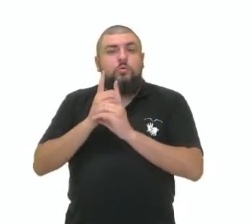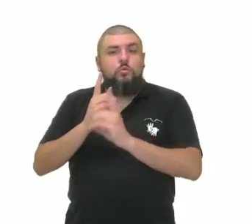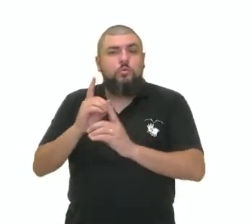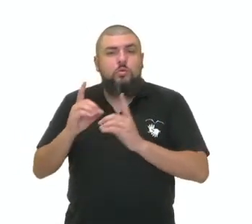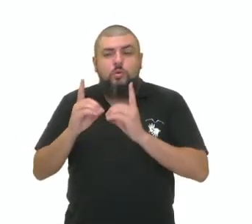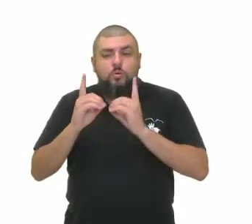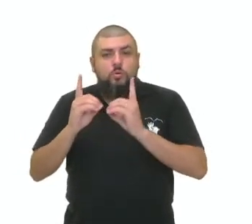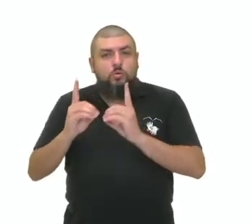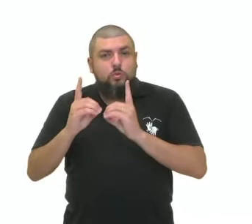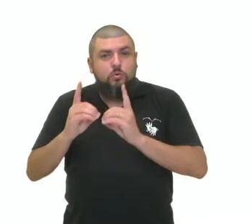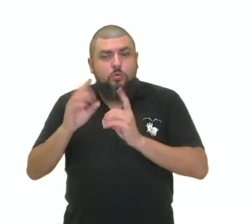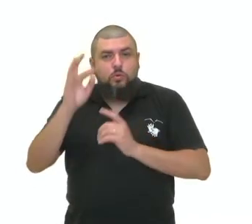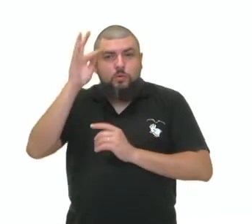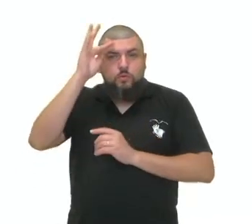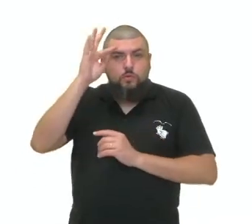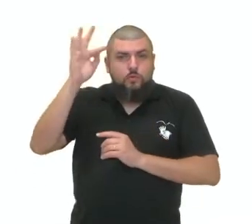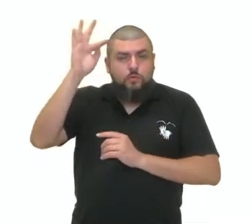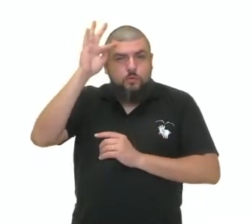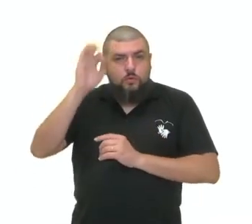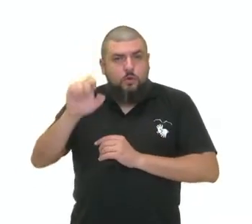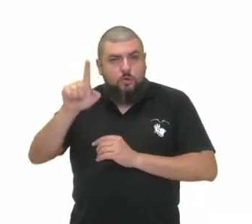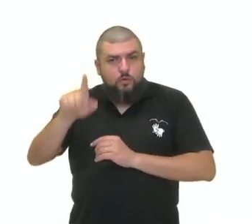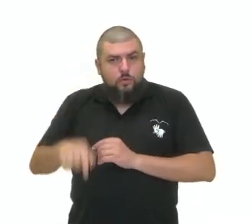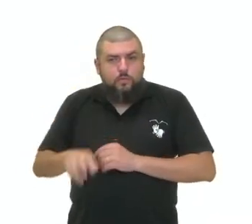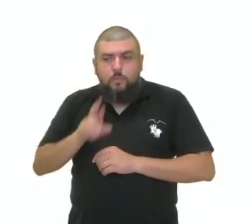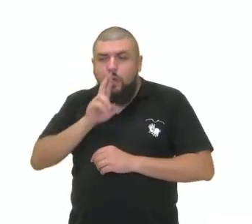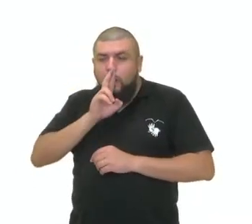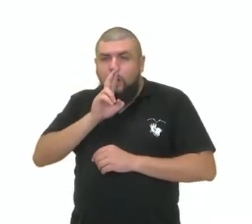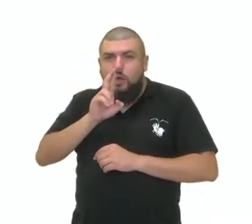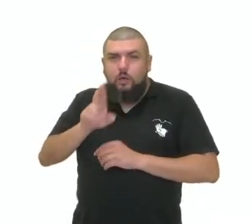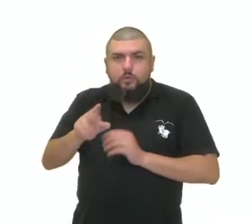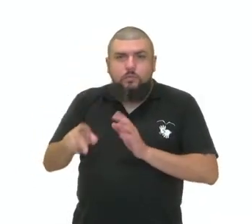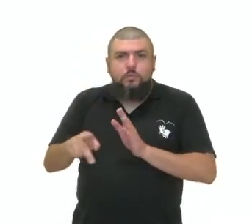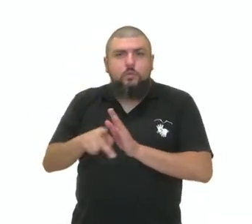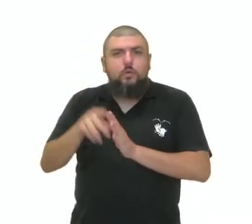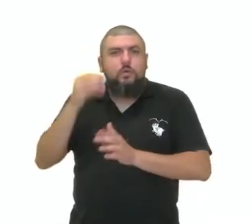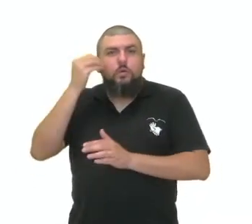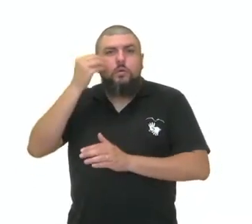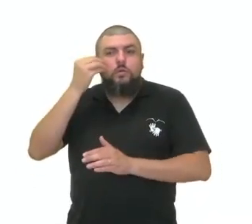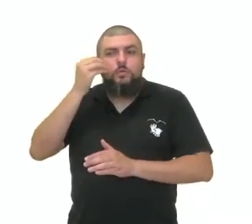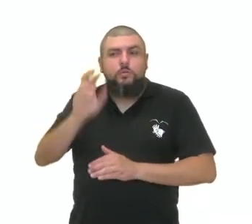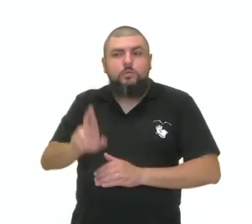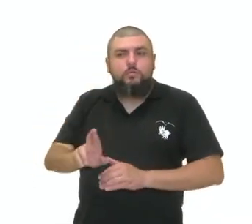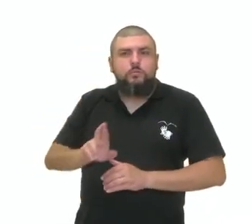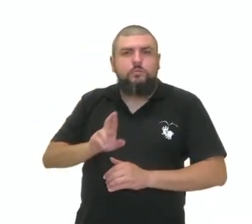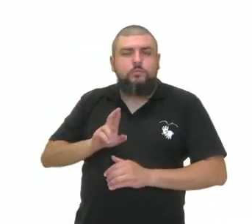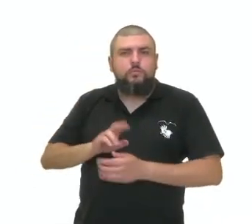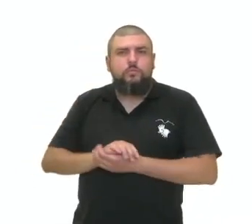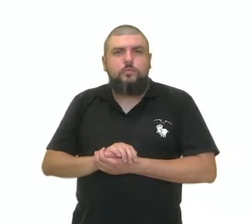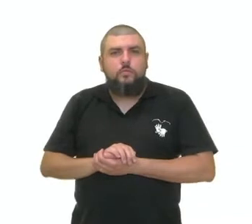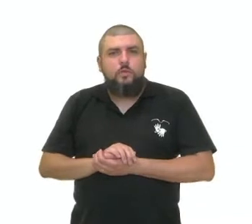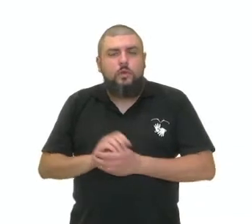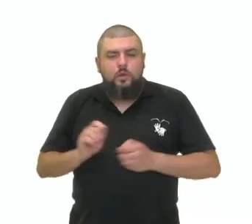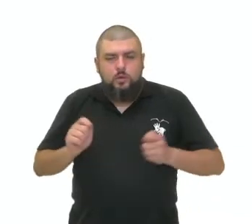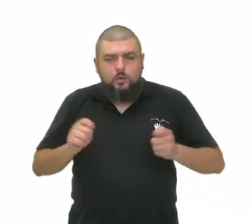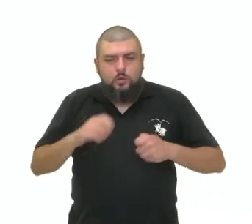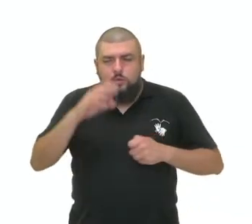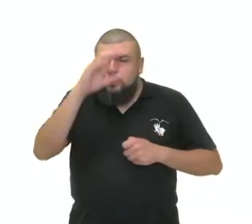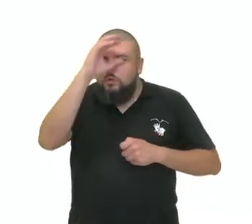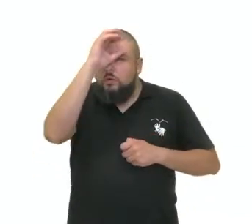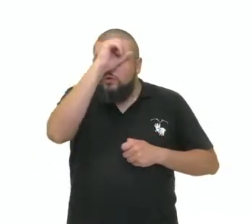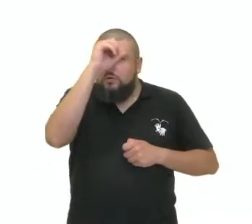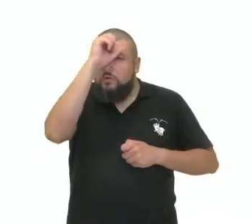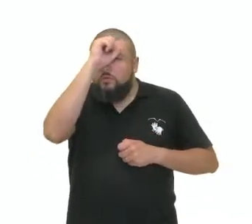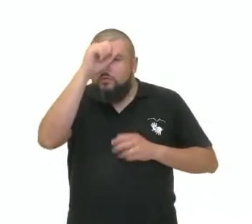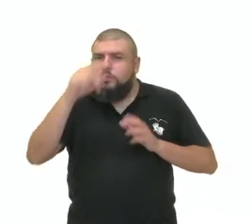conhecimento resultado da experiência, restringindo-se ao que pode ser aprendido através dos sentidos.